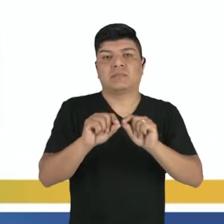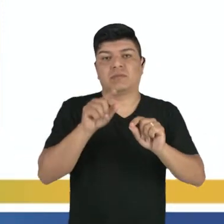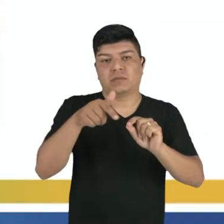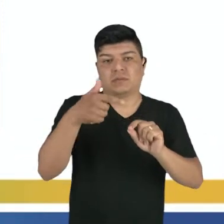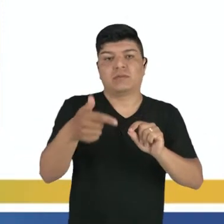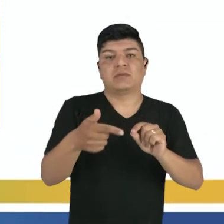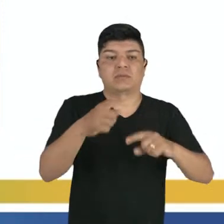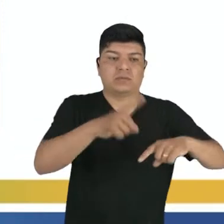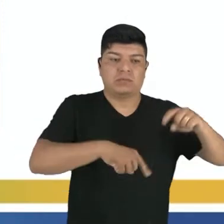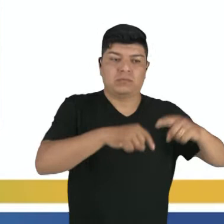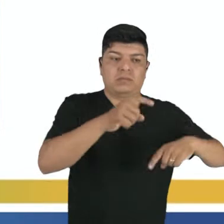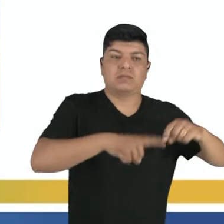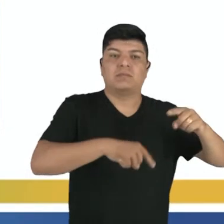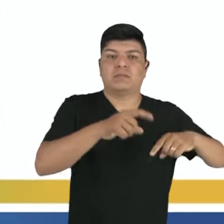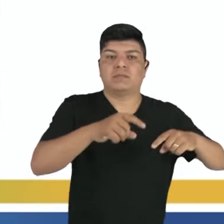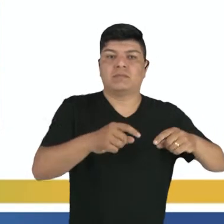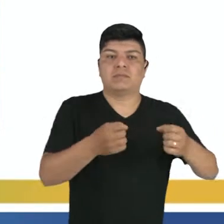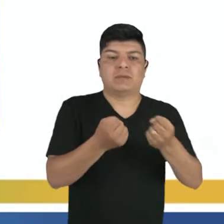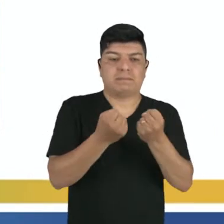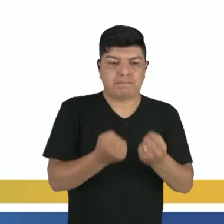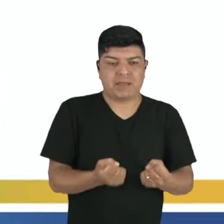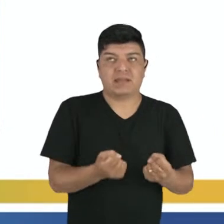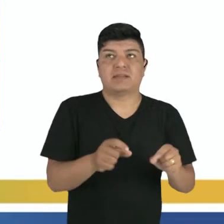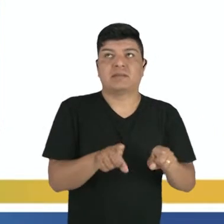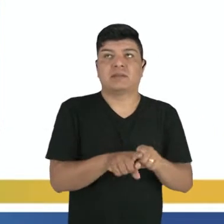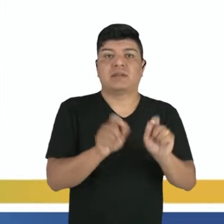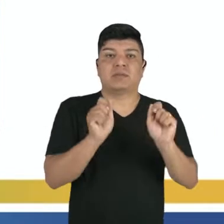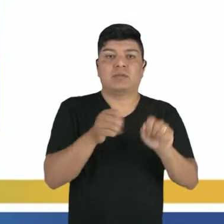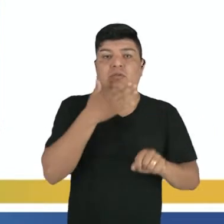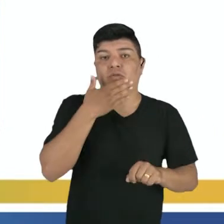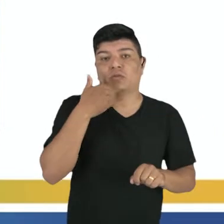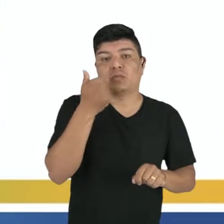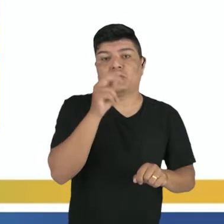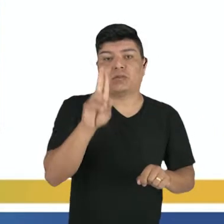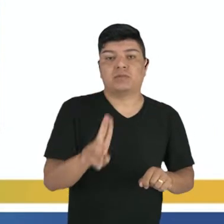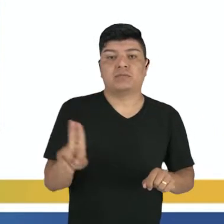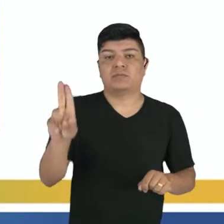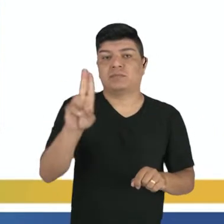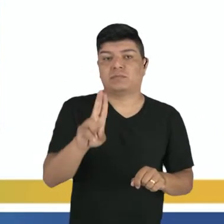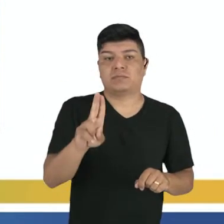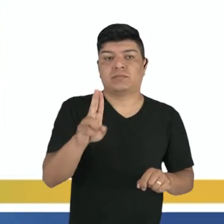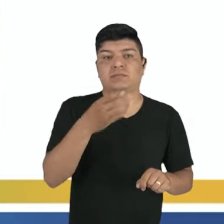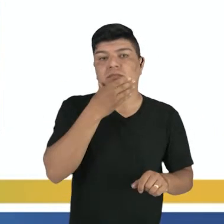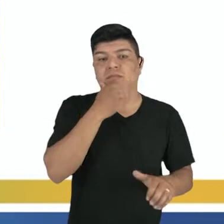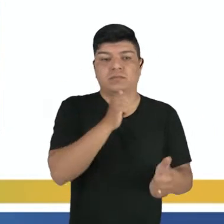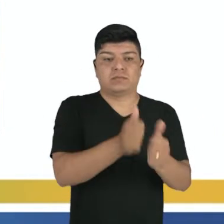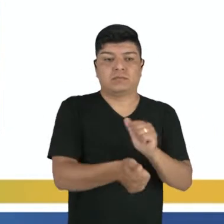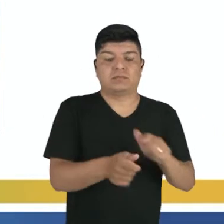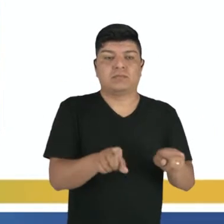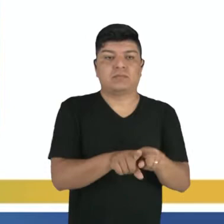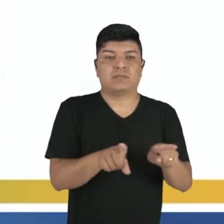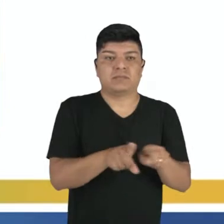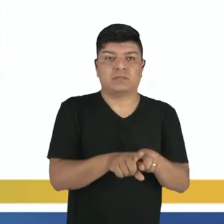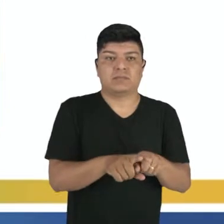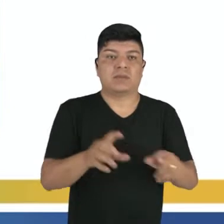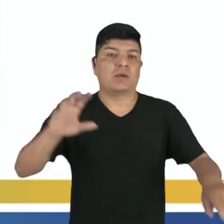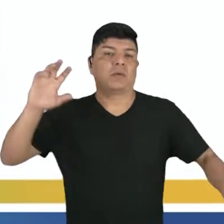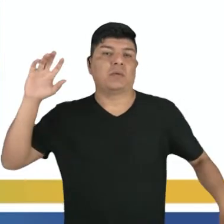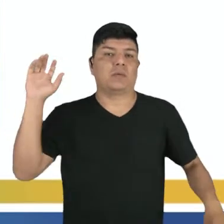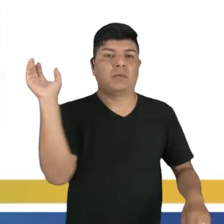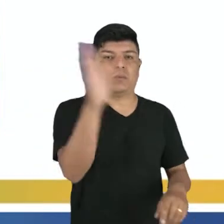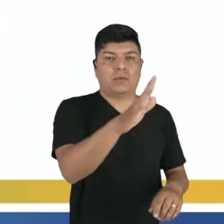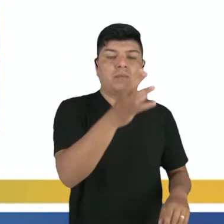e que tenha certo peso aquele que possa ser melhor manuseados pelos jogadores e a fim de que possa ser